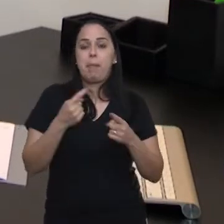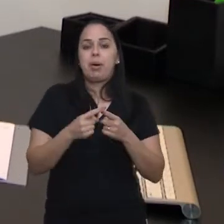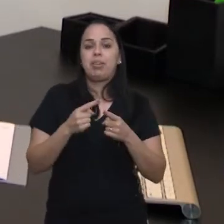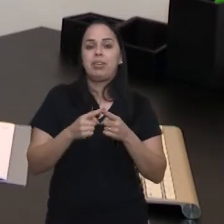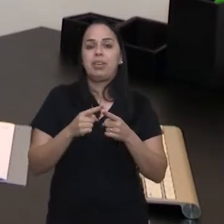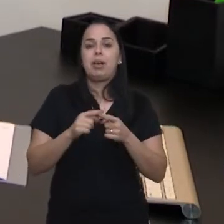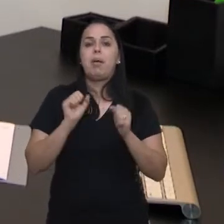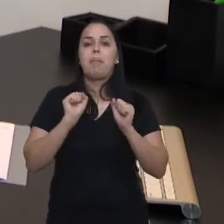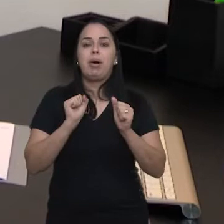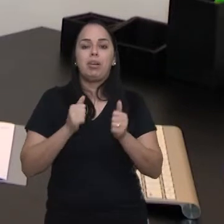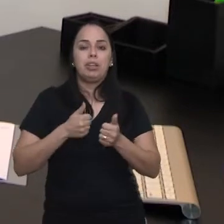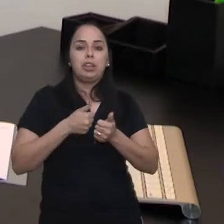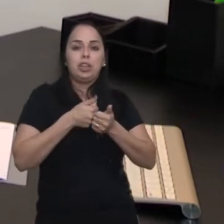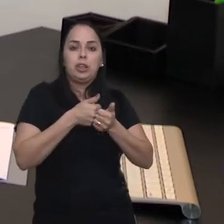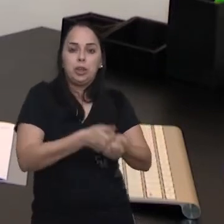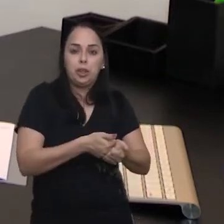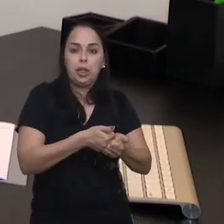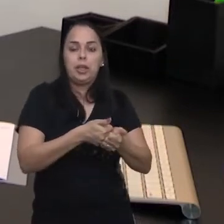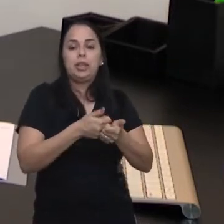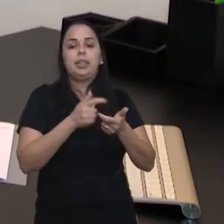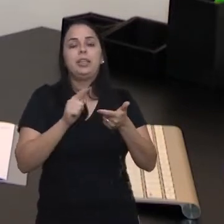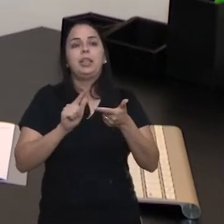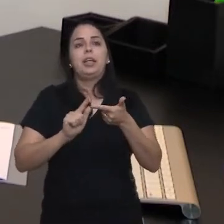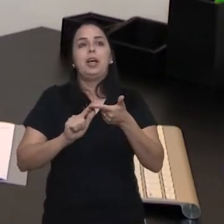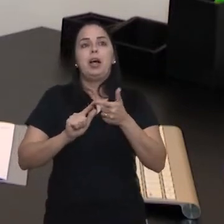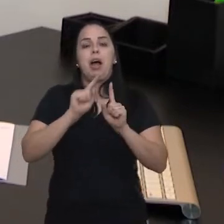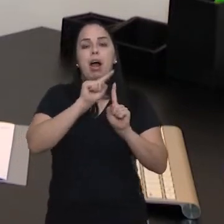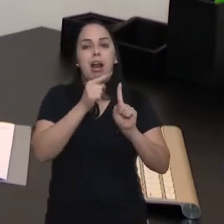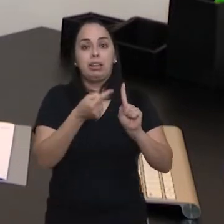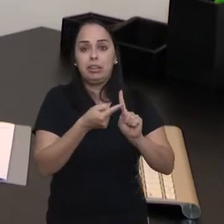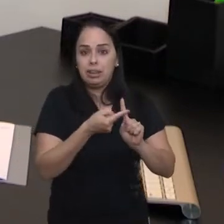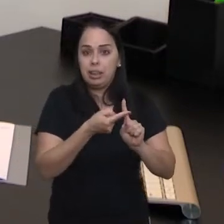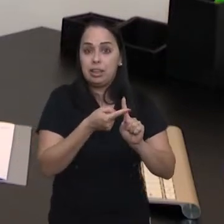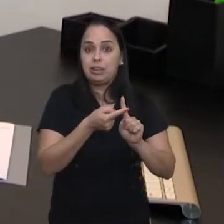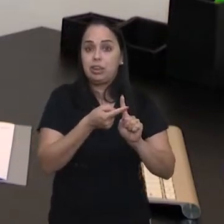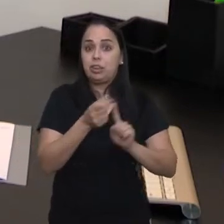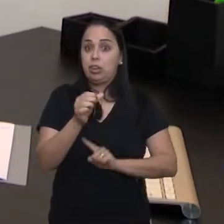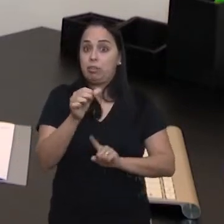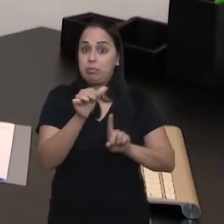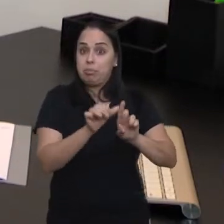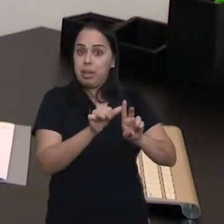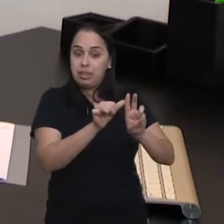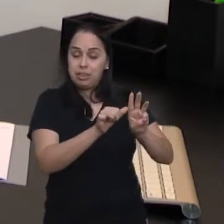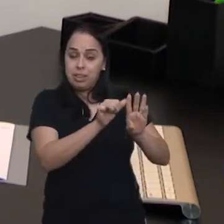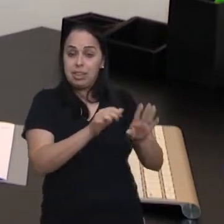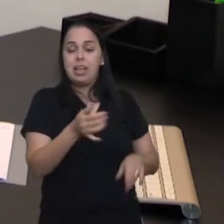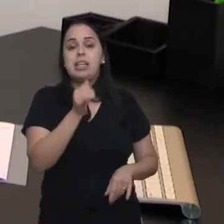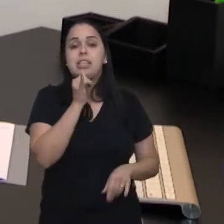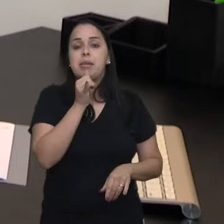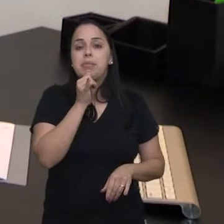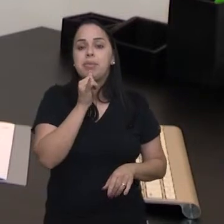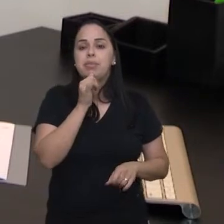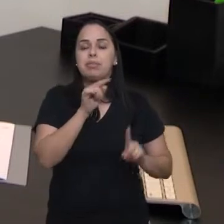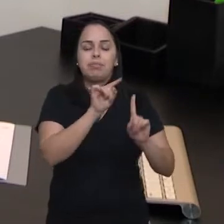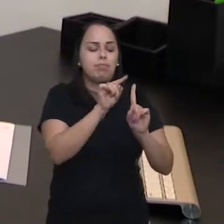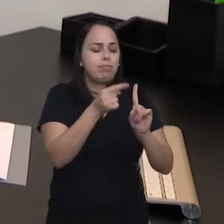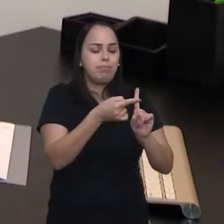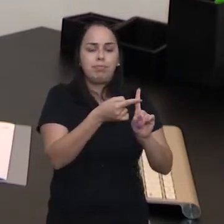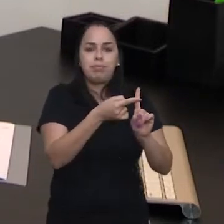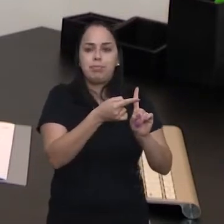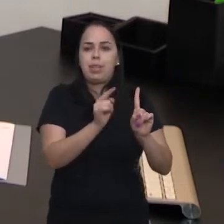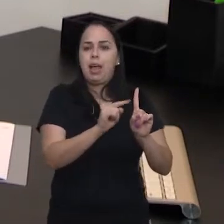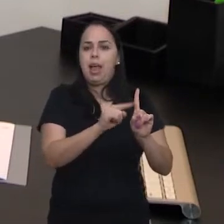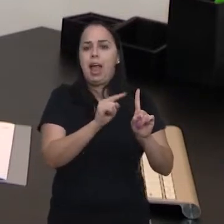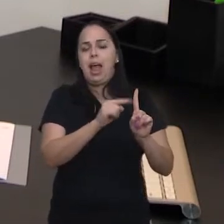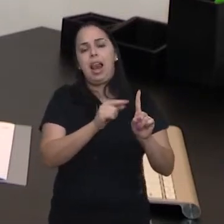ali um acompanhamento pós-cirúrgico, um pré-natal, né? Então uma gestante que